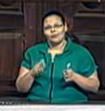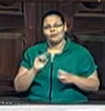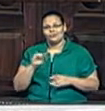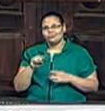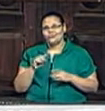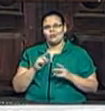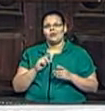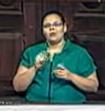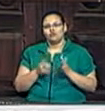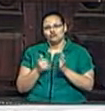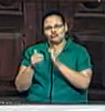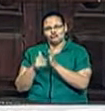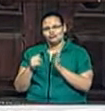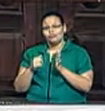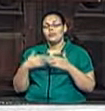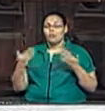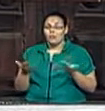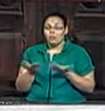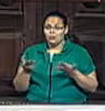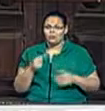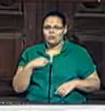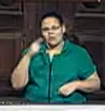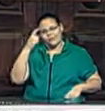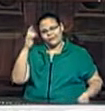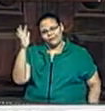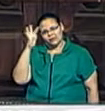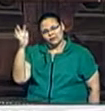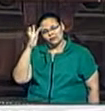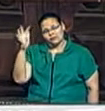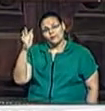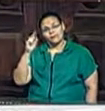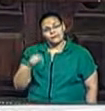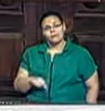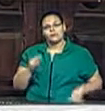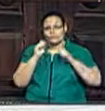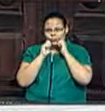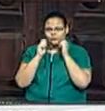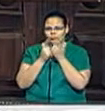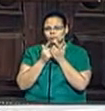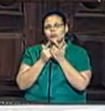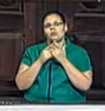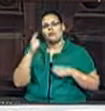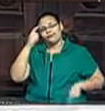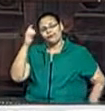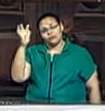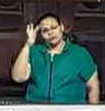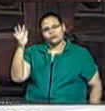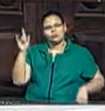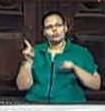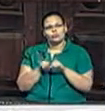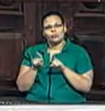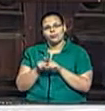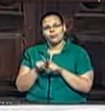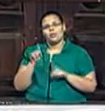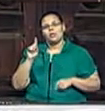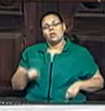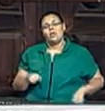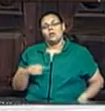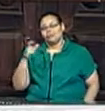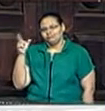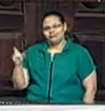isso, presidente, que eu queria colocar nesse momento de reflexão desse parlamento e chamando a reflexão também o Poder